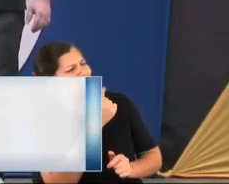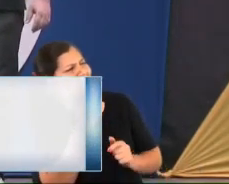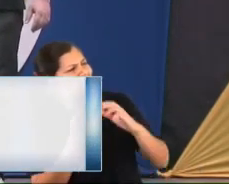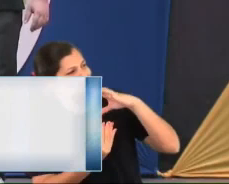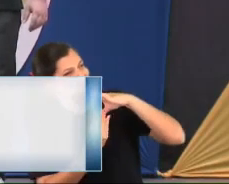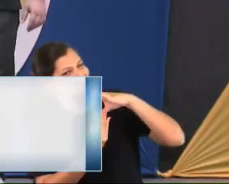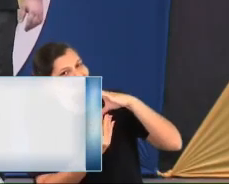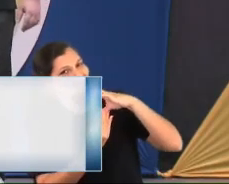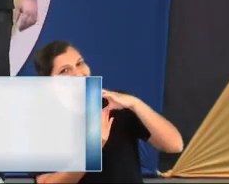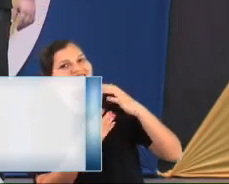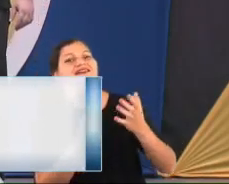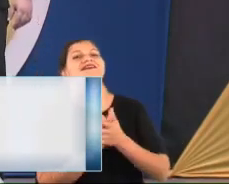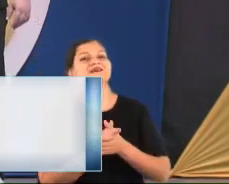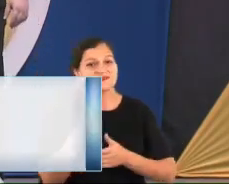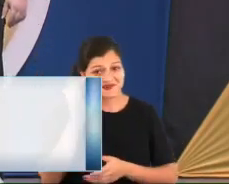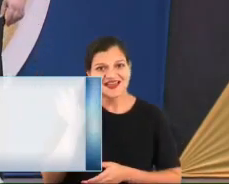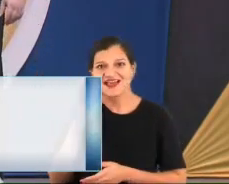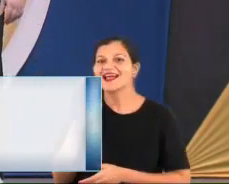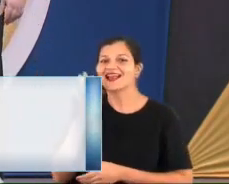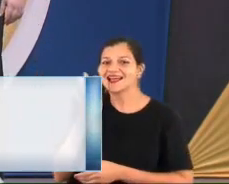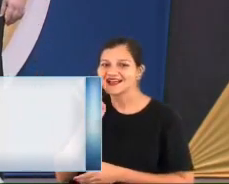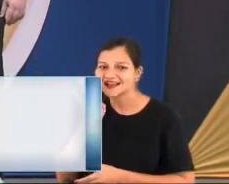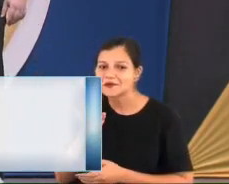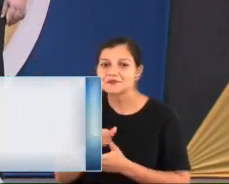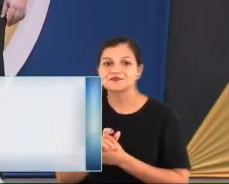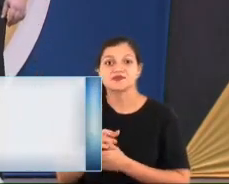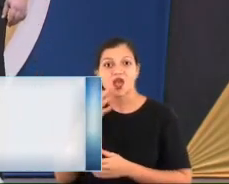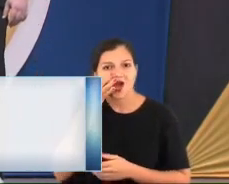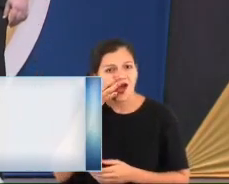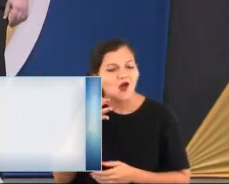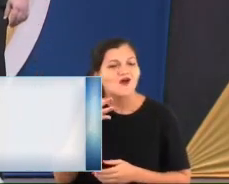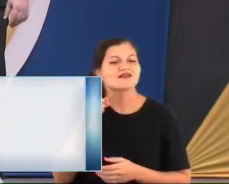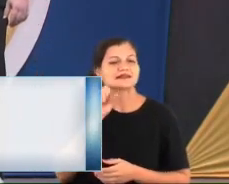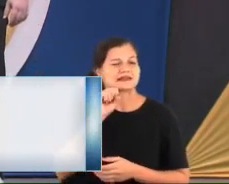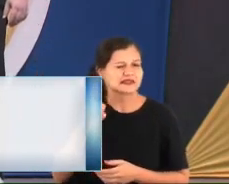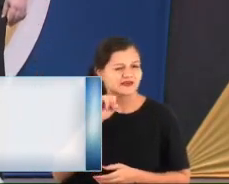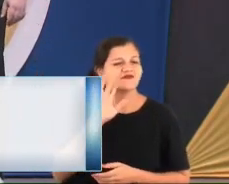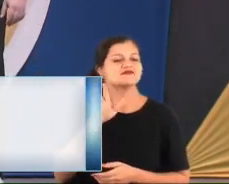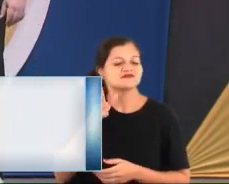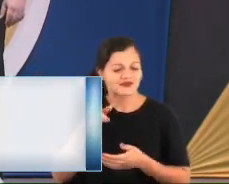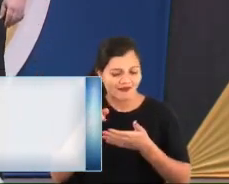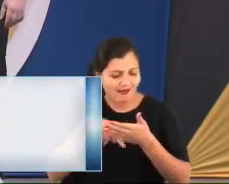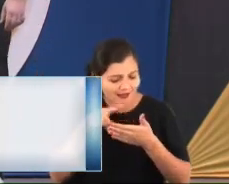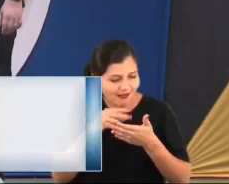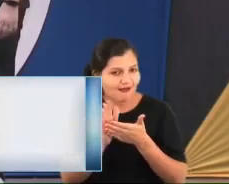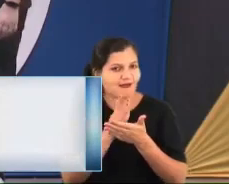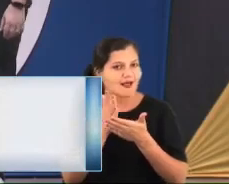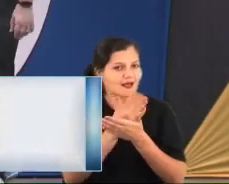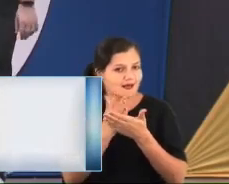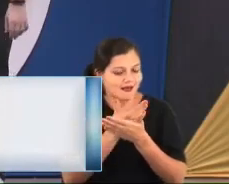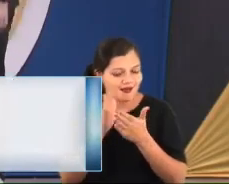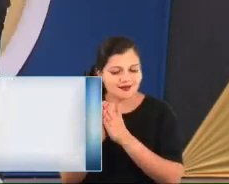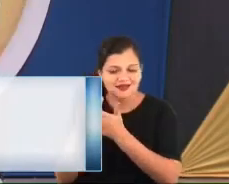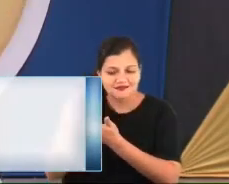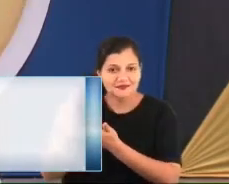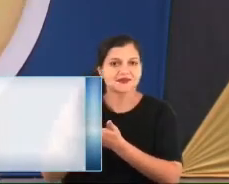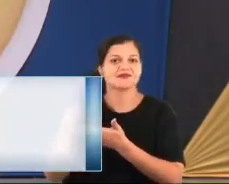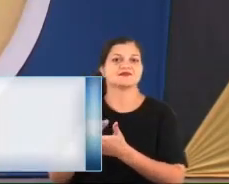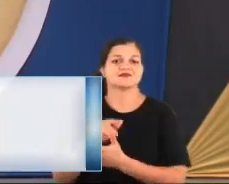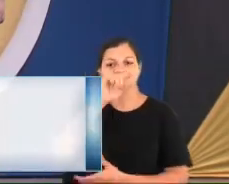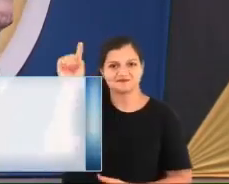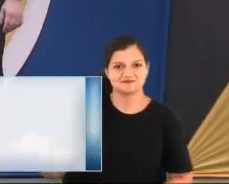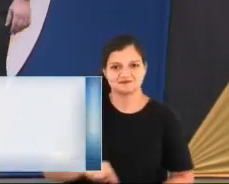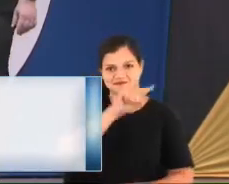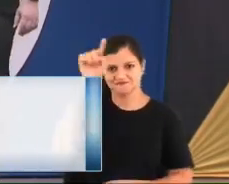Aqui de perto da igreja. De perto da igreja, é isso aí, Darley. Mas bora ver se tu tá por dentro da leitura bíblica, hein? Roda a roleta, bora ver.